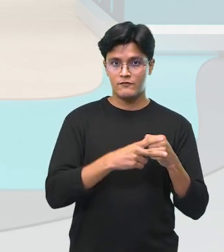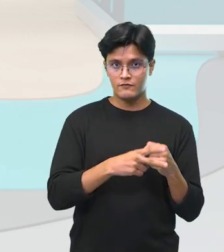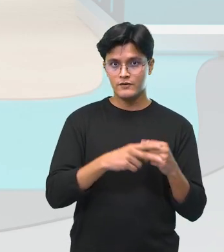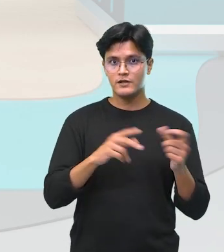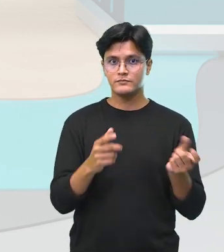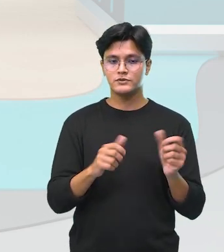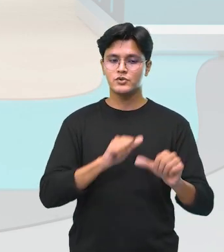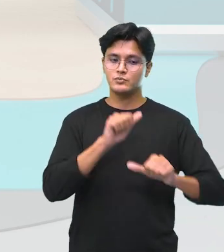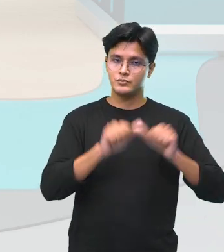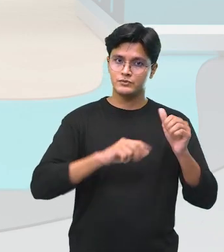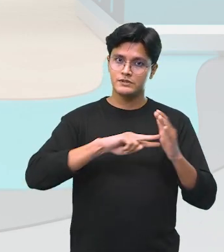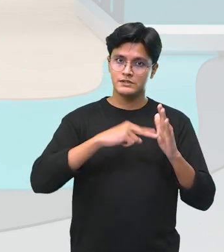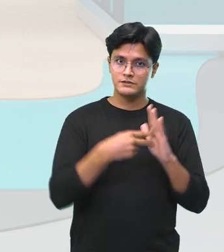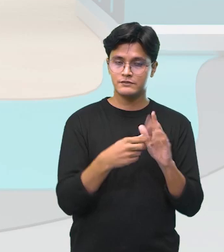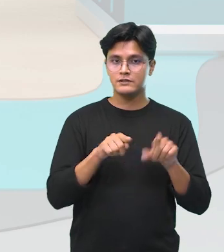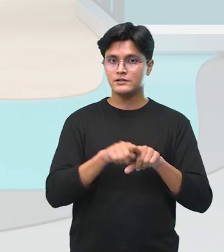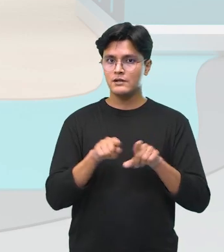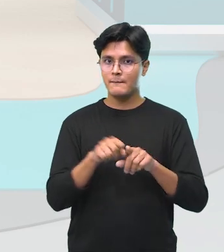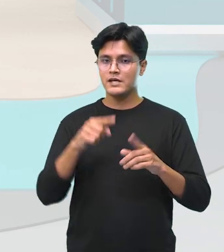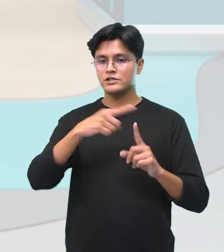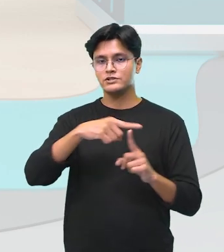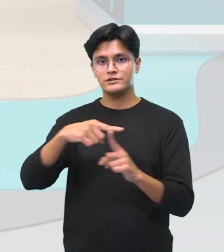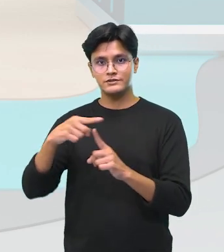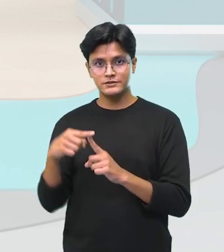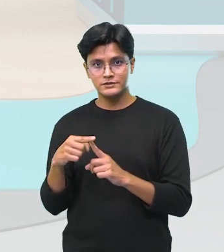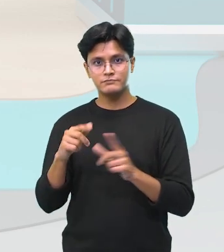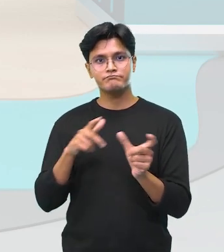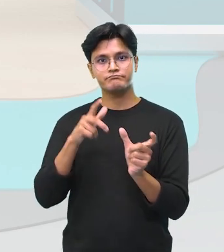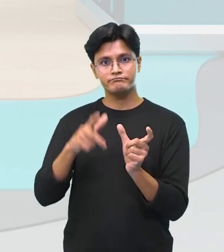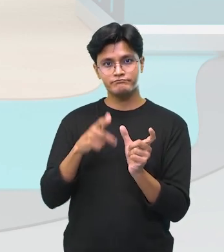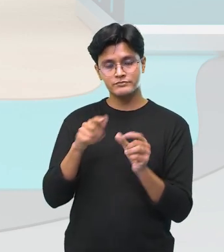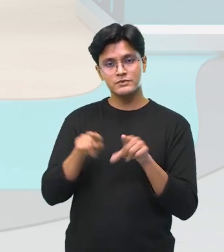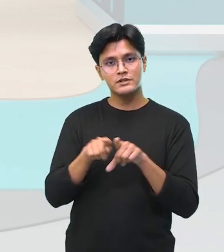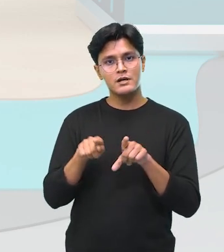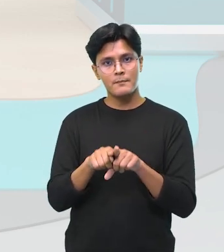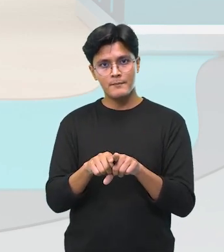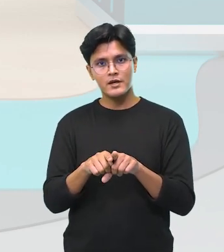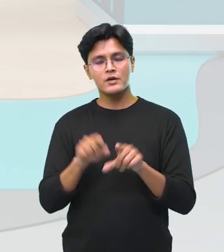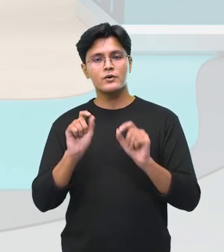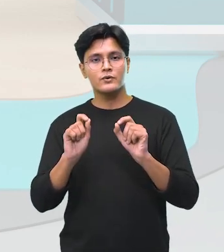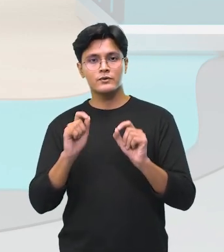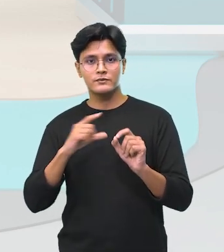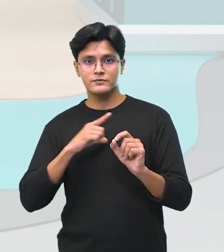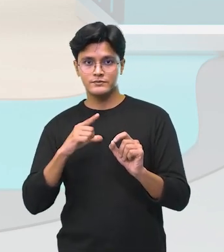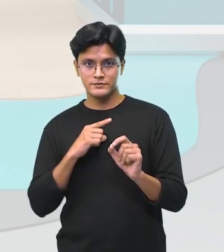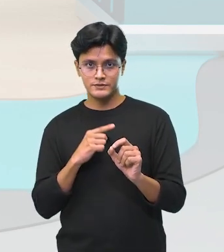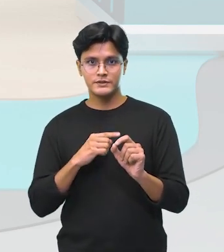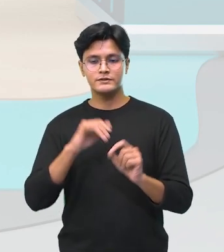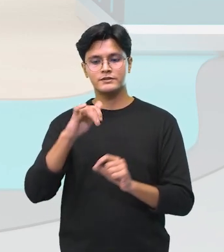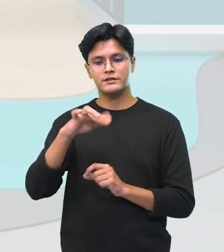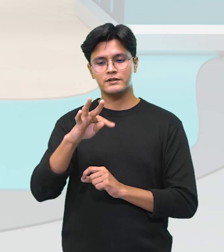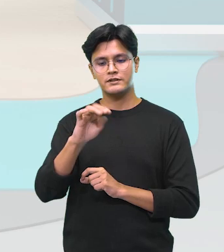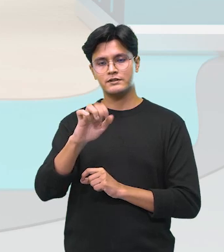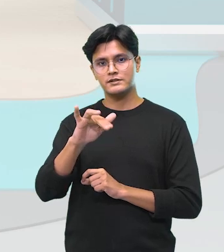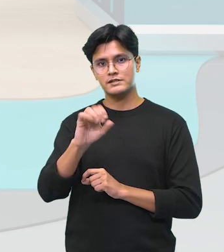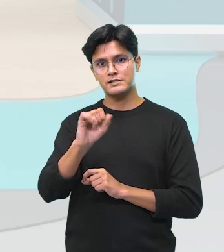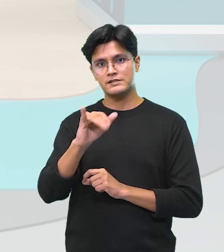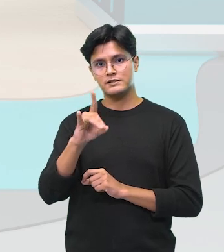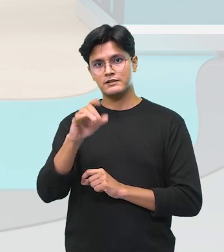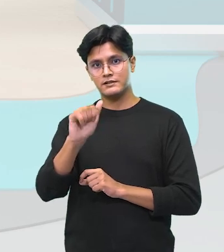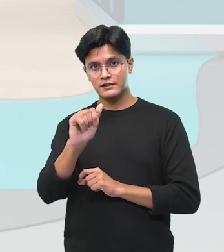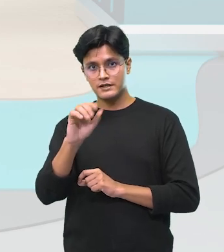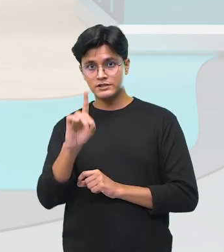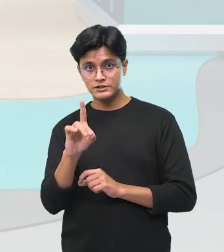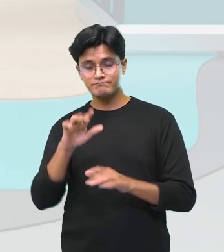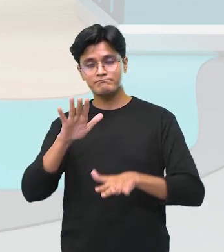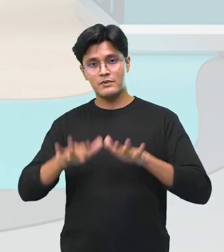do advérbio. Vimos as classificações, né, dos advérbios, vimos ali que tem advérbio de intensidade, né, que é devido à